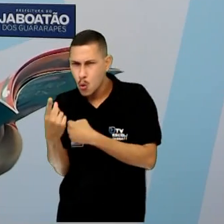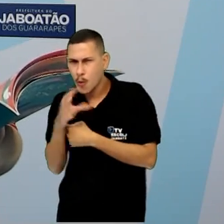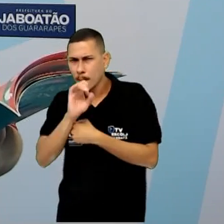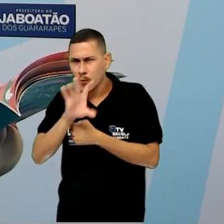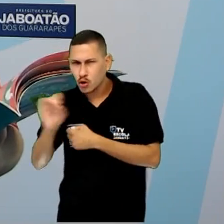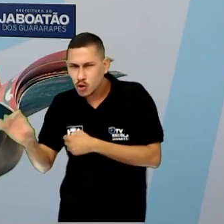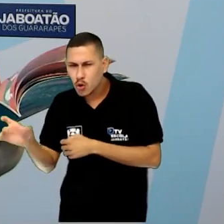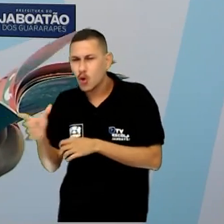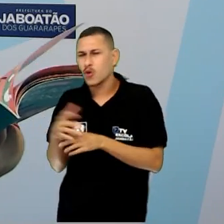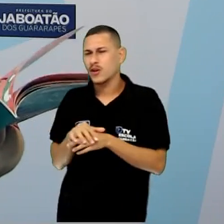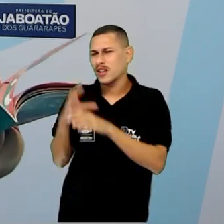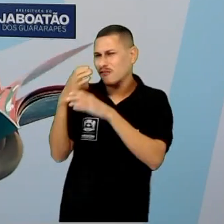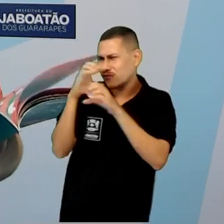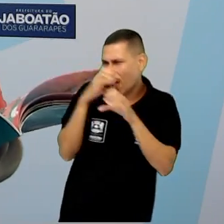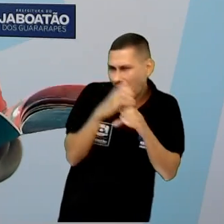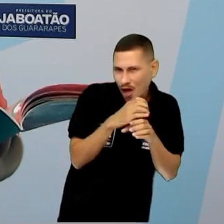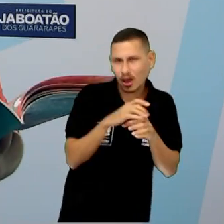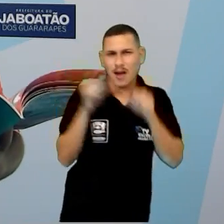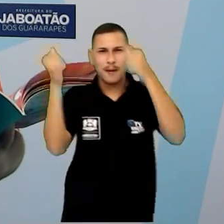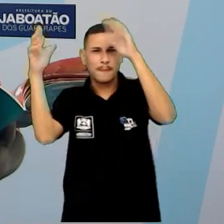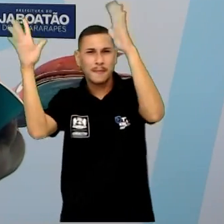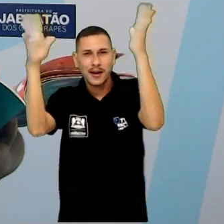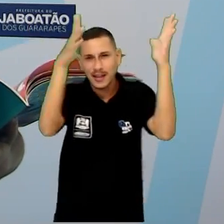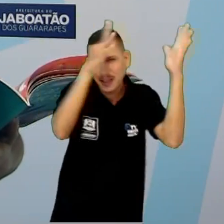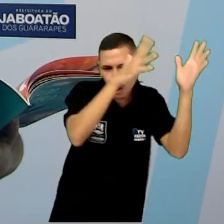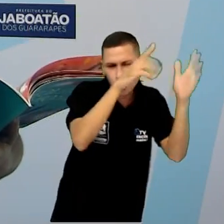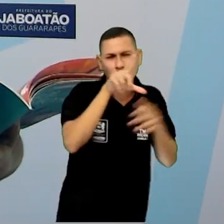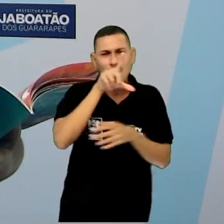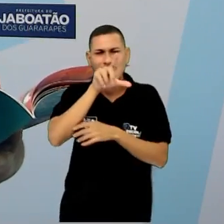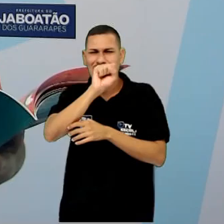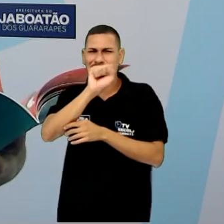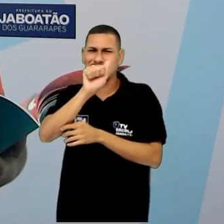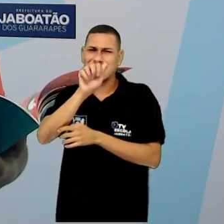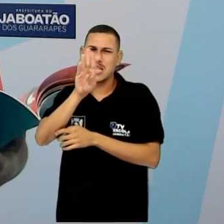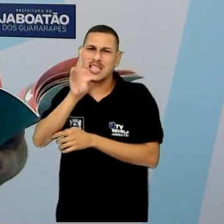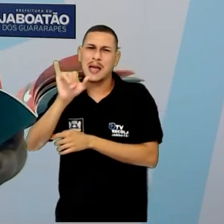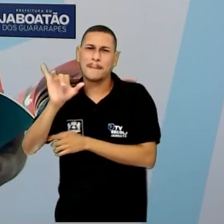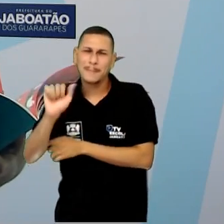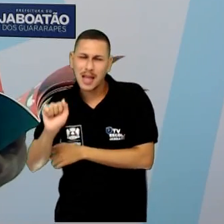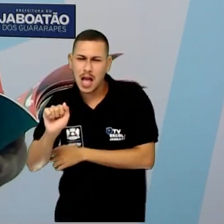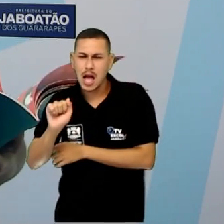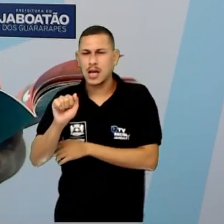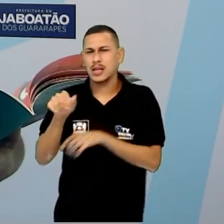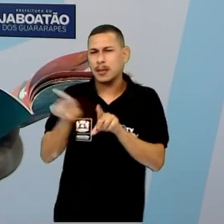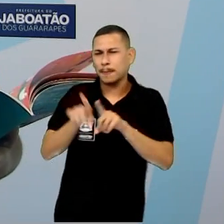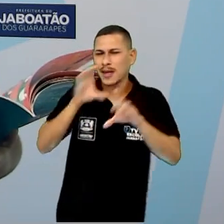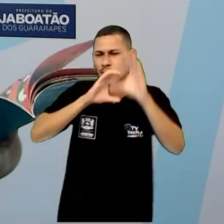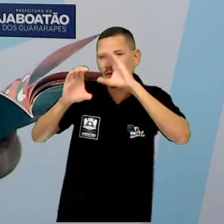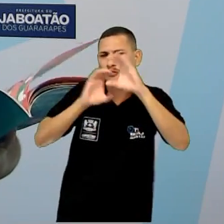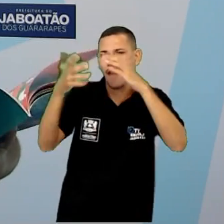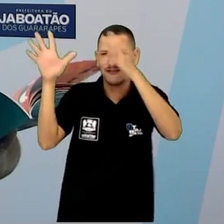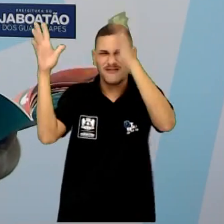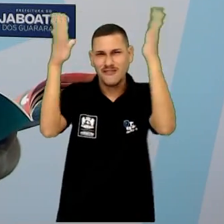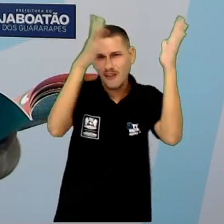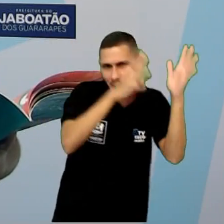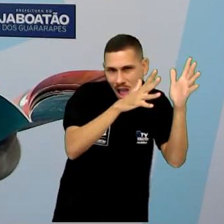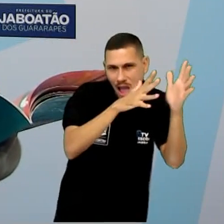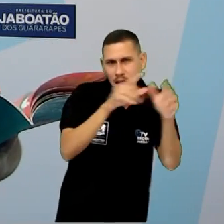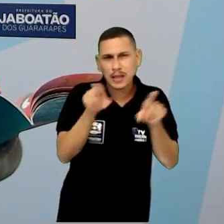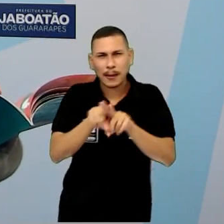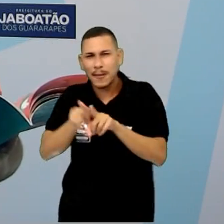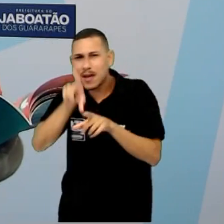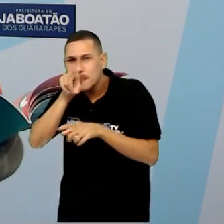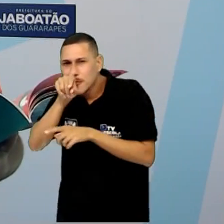de flauta, aplaudido. O Sabiá Laranjeira, canto suave, aplaudido. O Azulão do